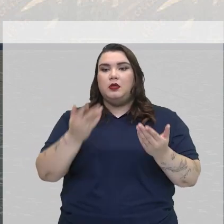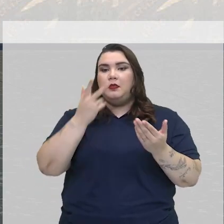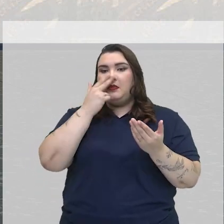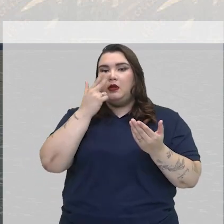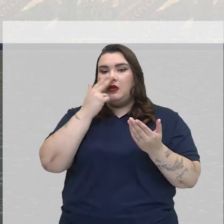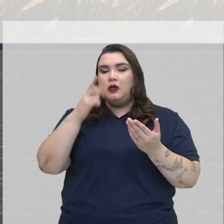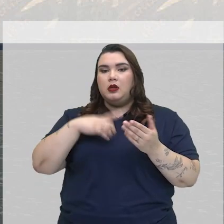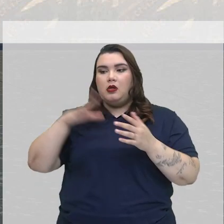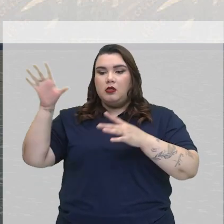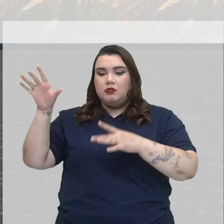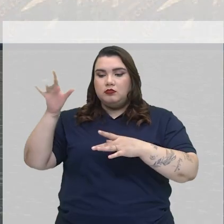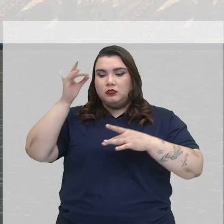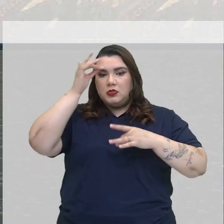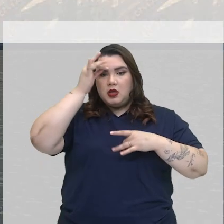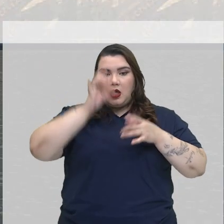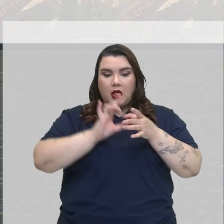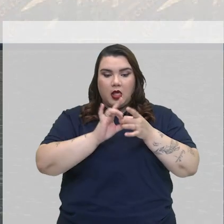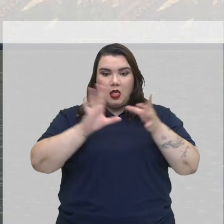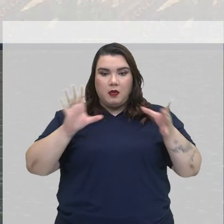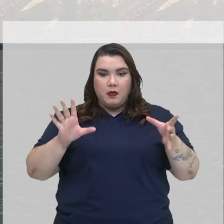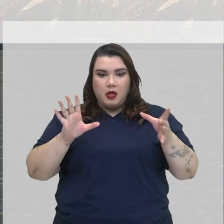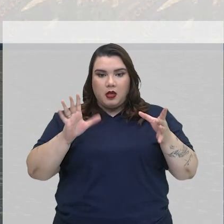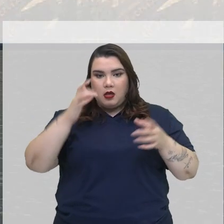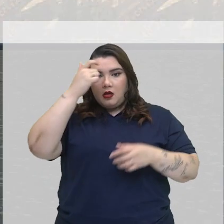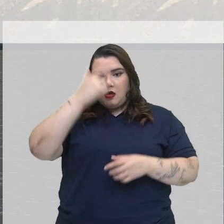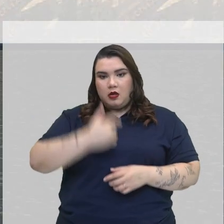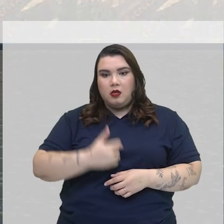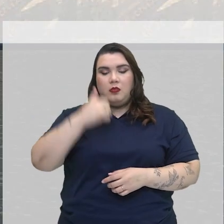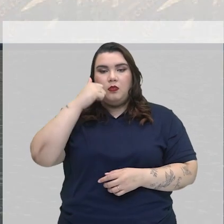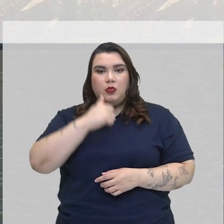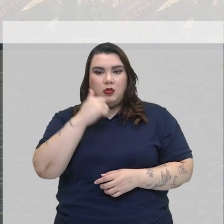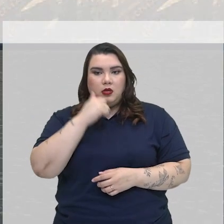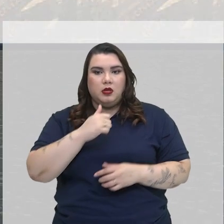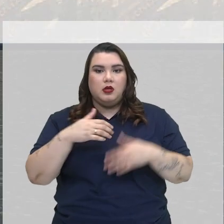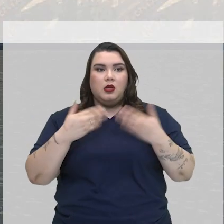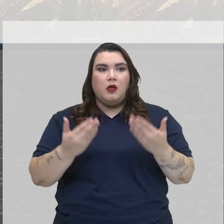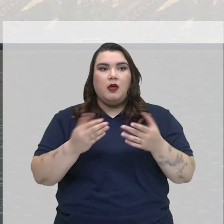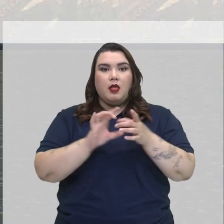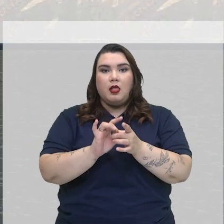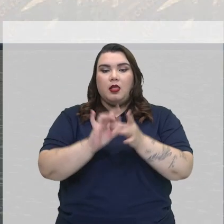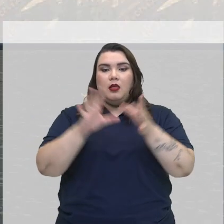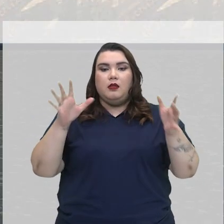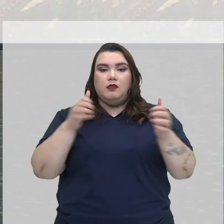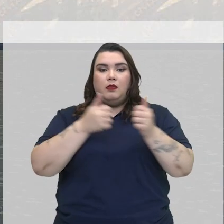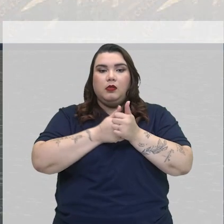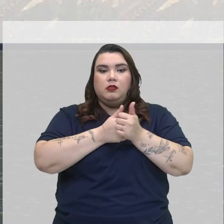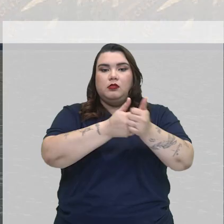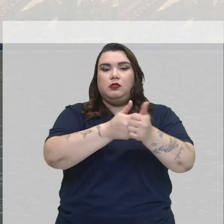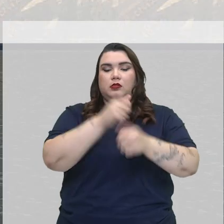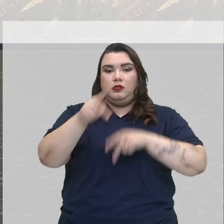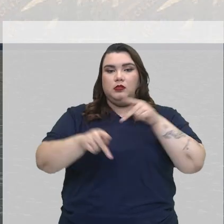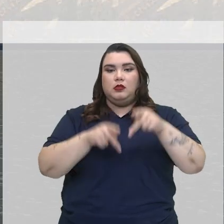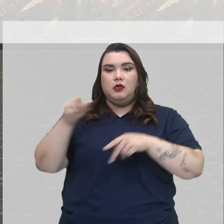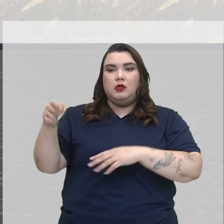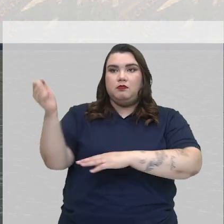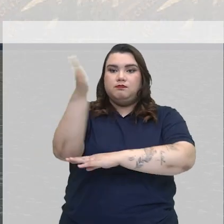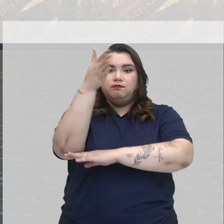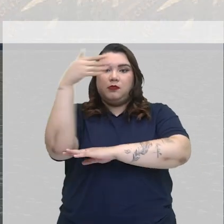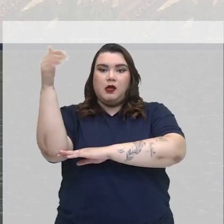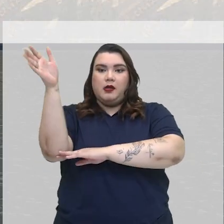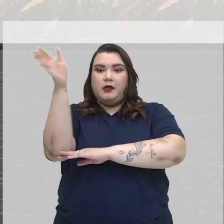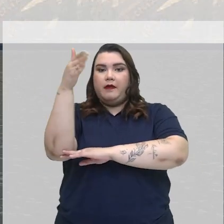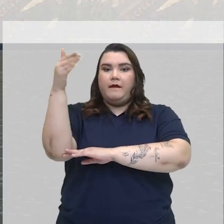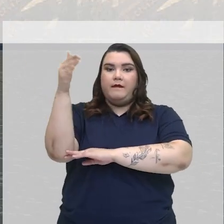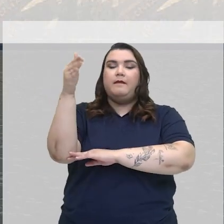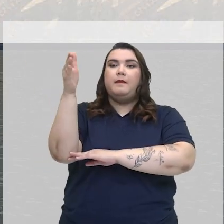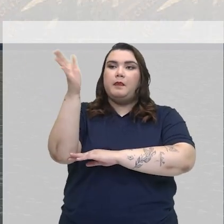na mulher. Por isso que o nome da obra é A Liberdade Guiando o Povo. Vocês estão vendo que essa mulher está com a bandeira da França empunhada e ela está como se fosse chamando, vem, vamos todo